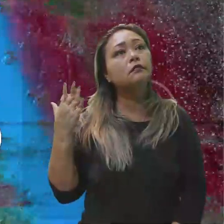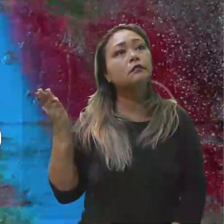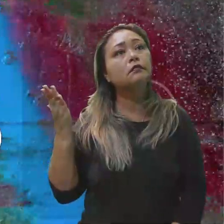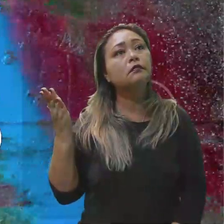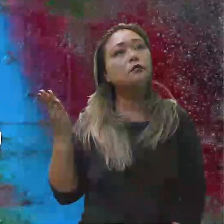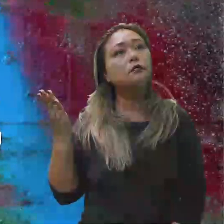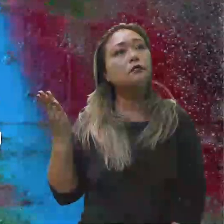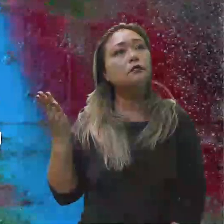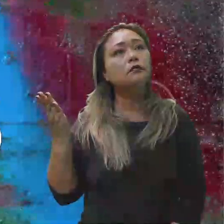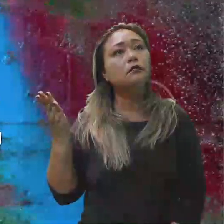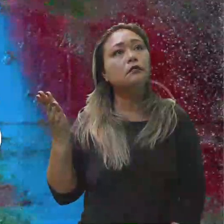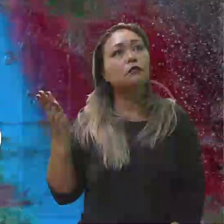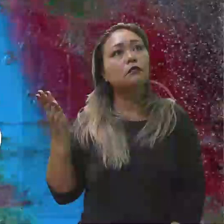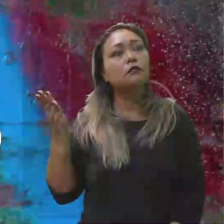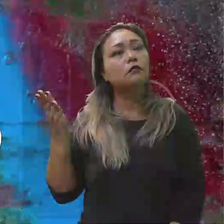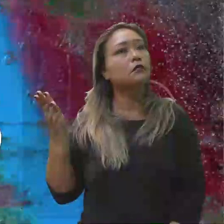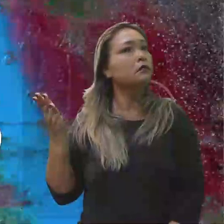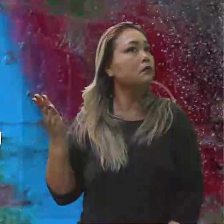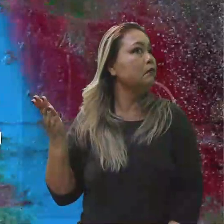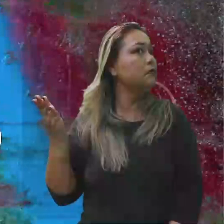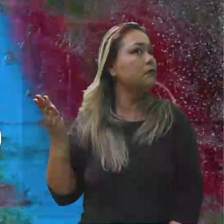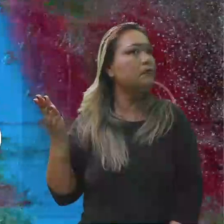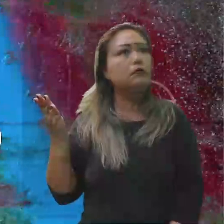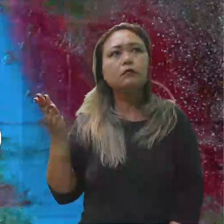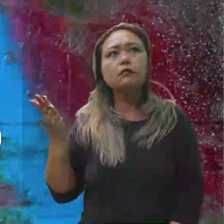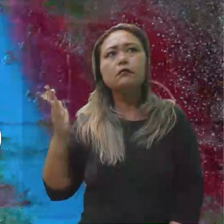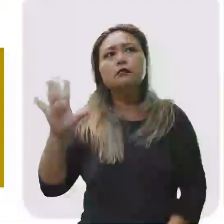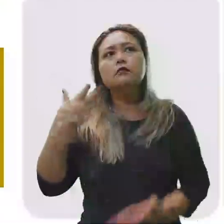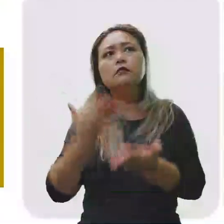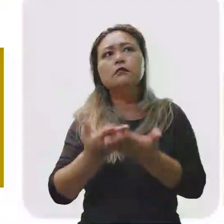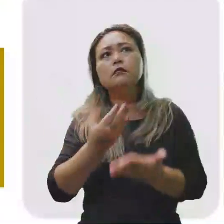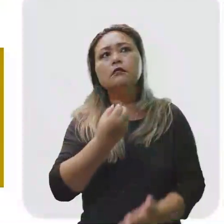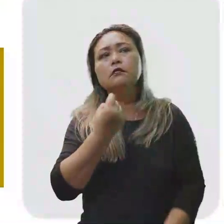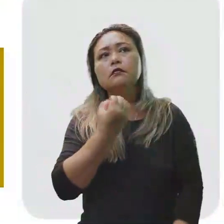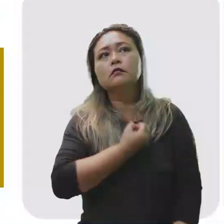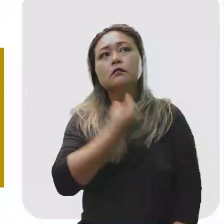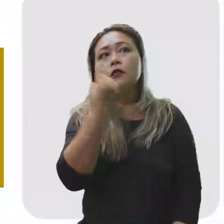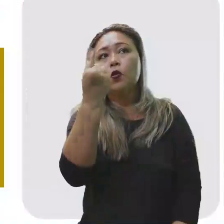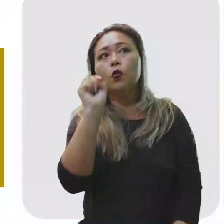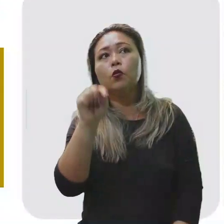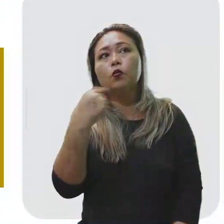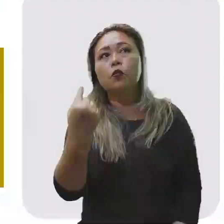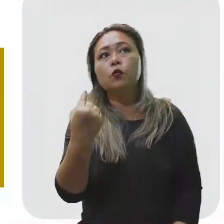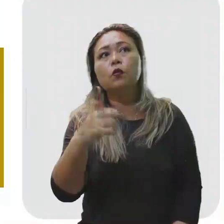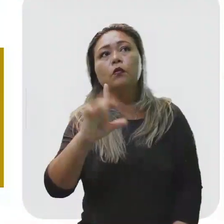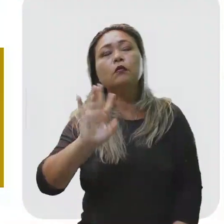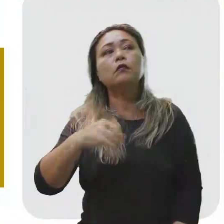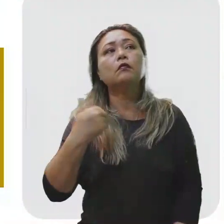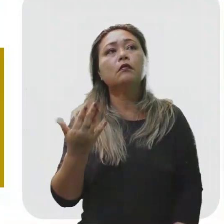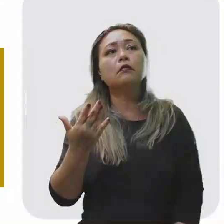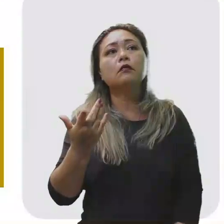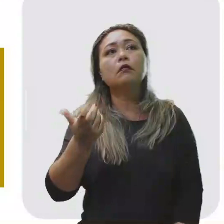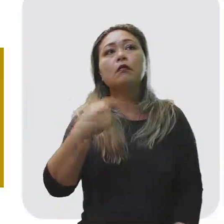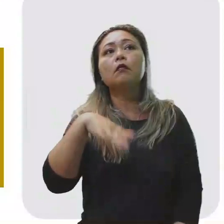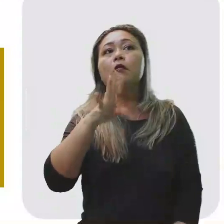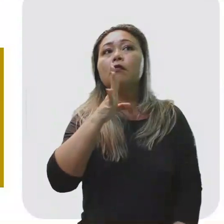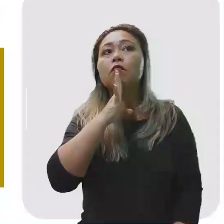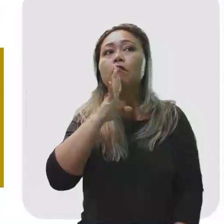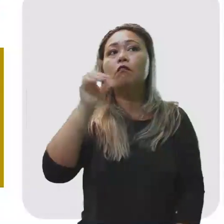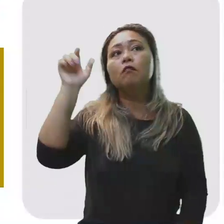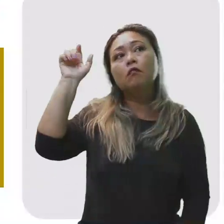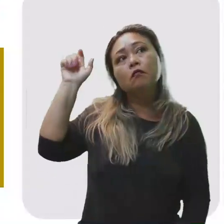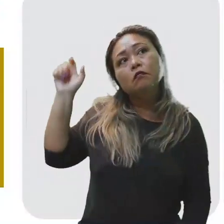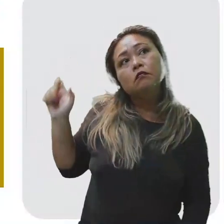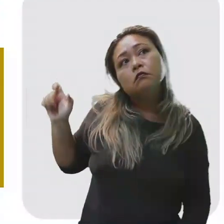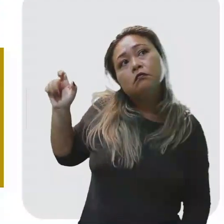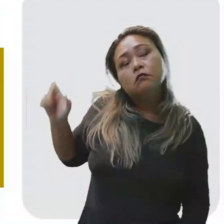nossos slides. Então, aula 1.1. Então, vocês já conheceram, já me